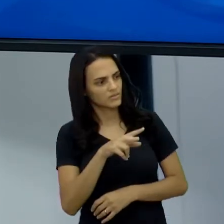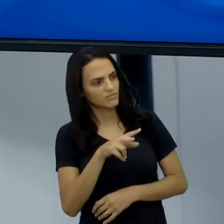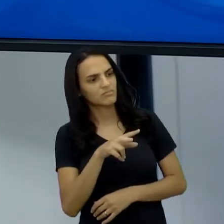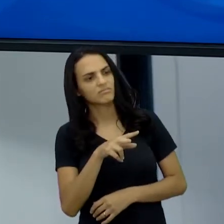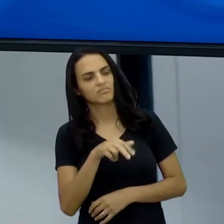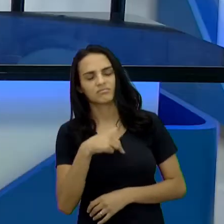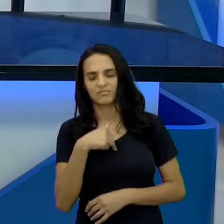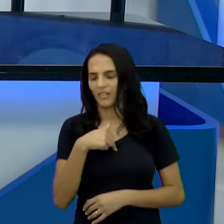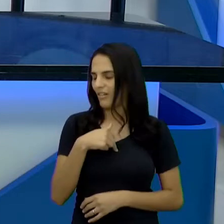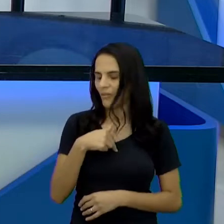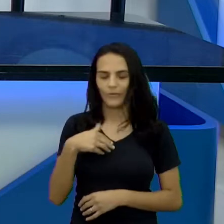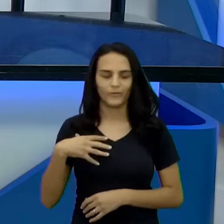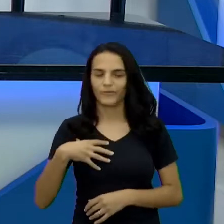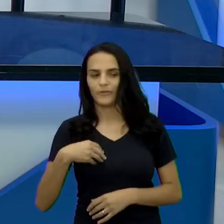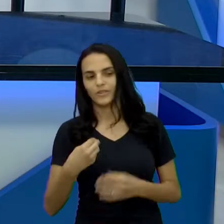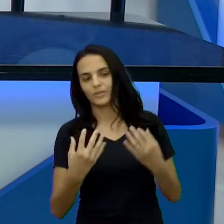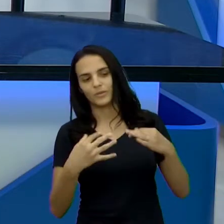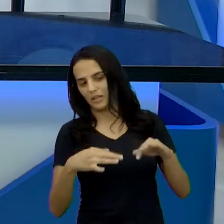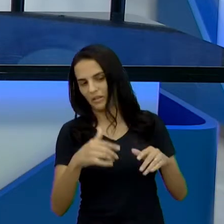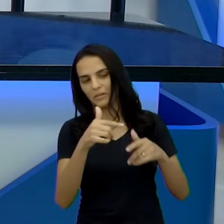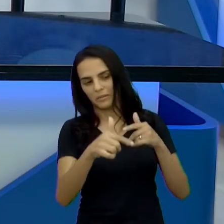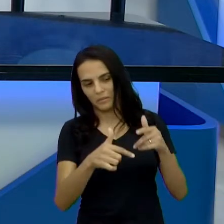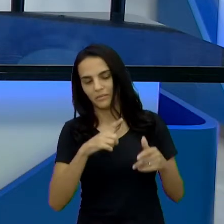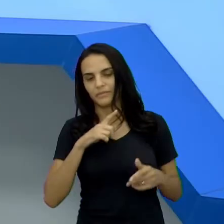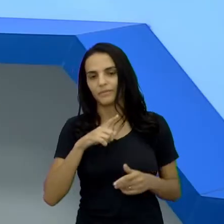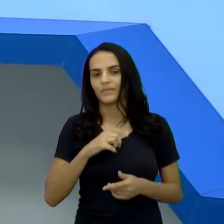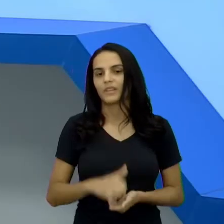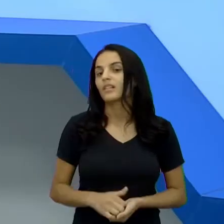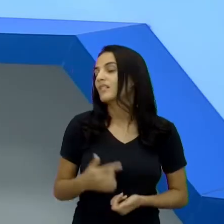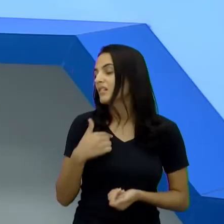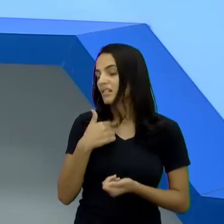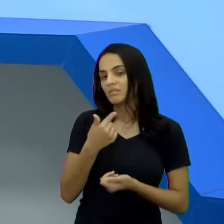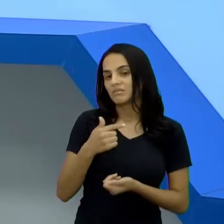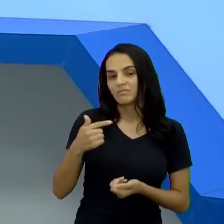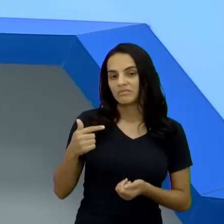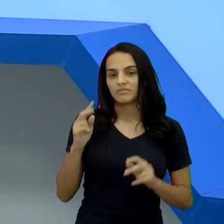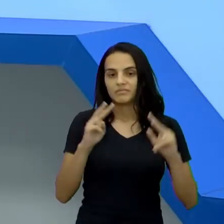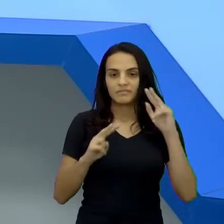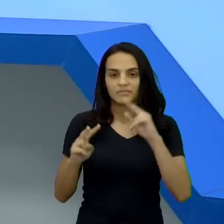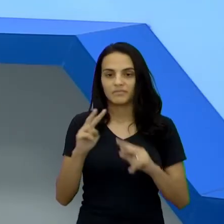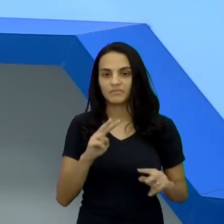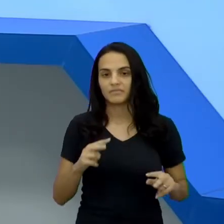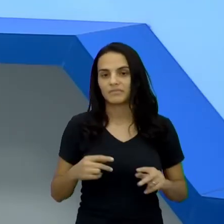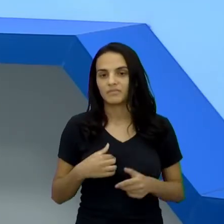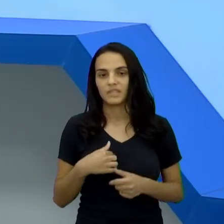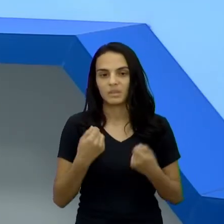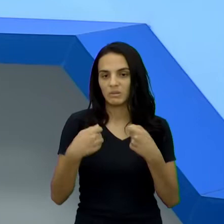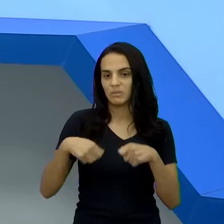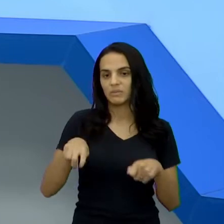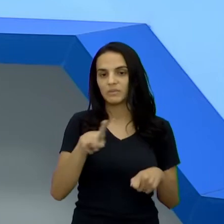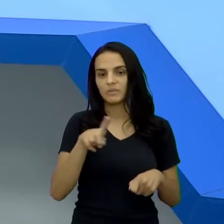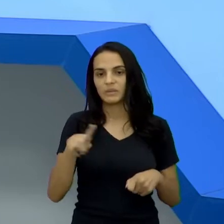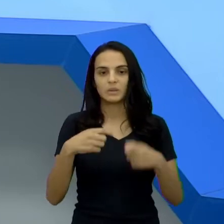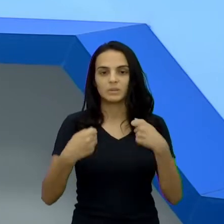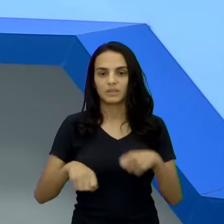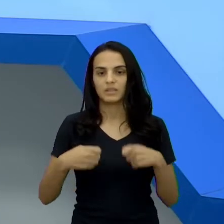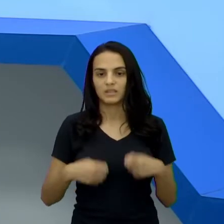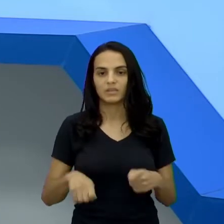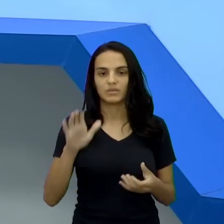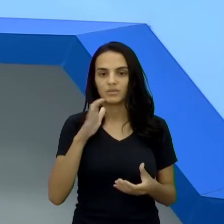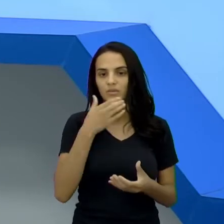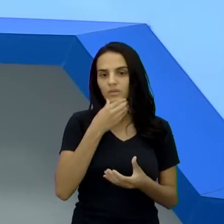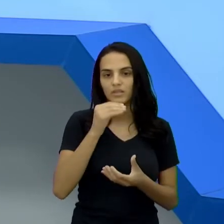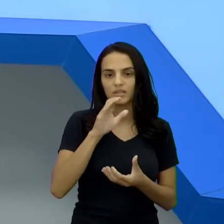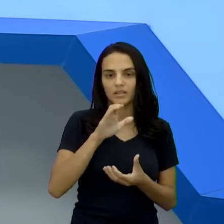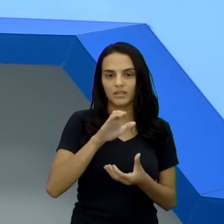né? Sem consolo. Mas assim, eu não tenho essa visão, tipo, eu não vejo necessidade no